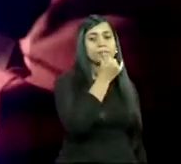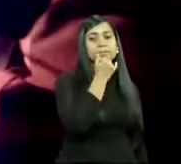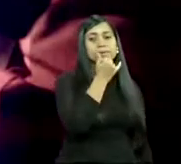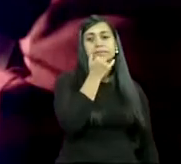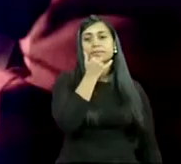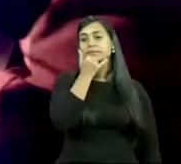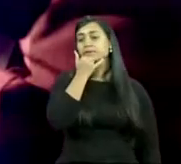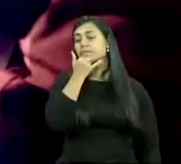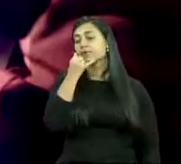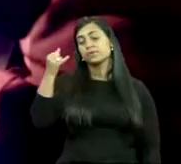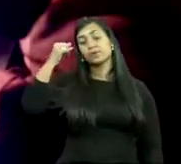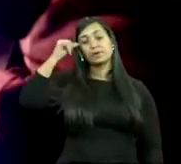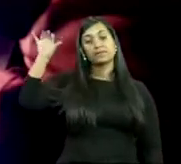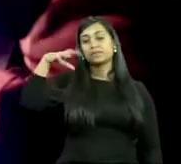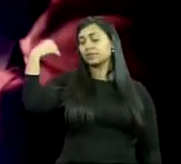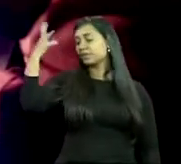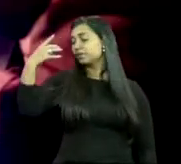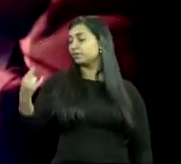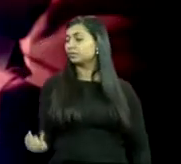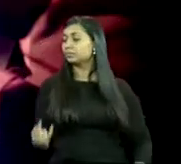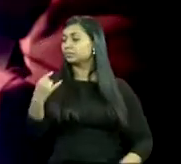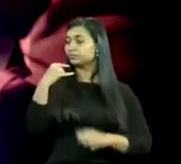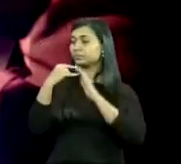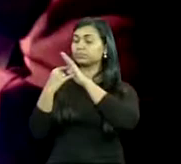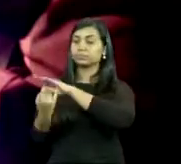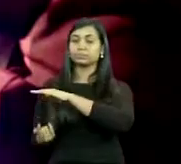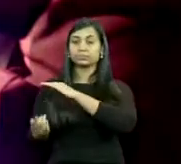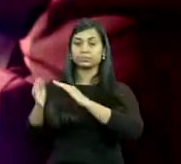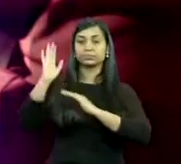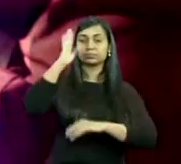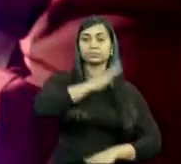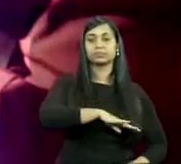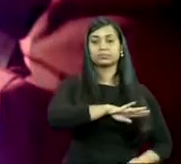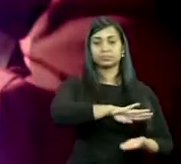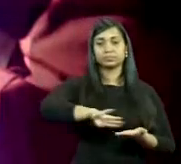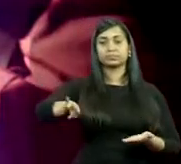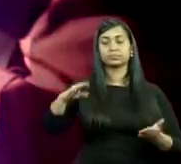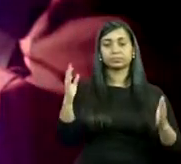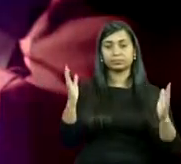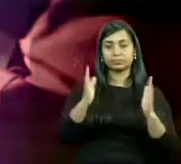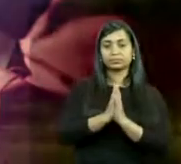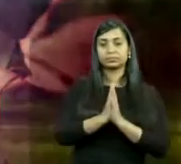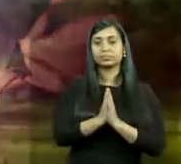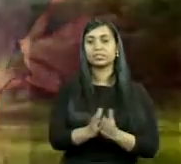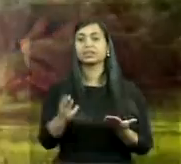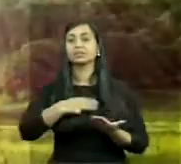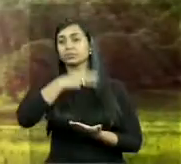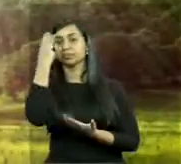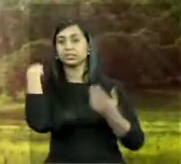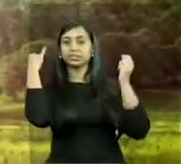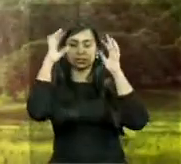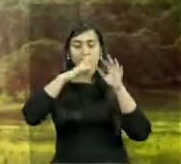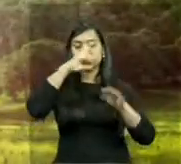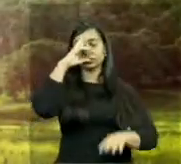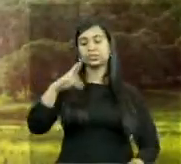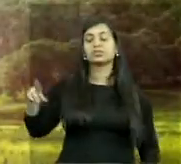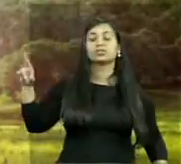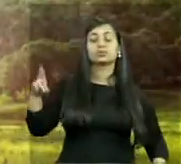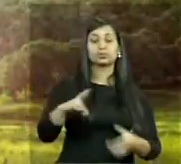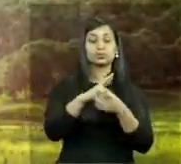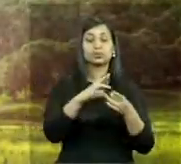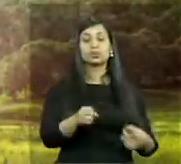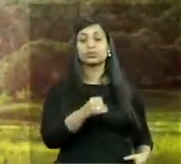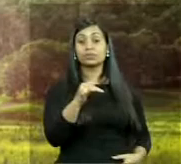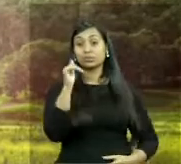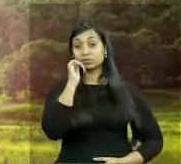perdoamos a quem nos tem ofendido. E não os deixeis cair em tentação, mas livrai-nos do mal. Amém. Ave Maria, cheia de